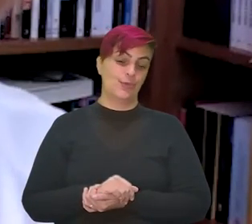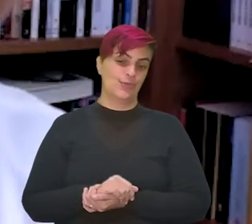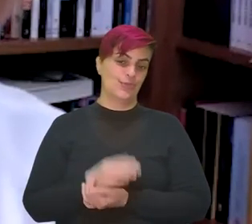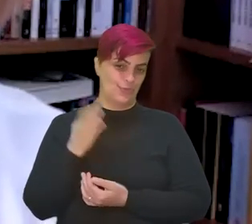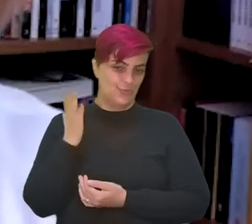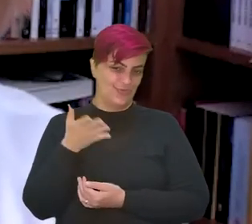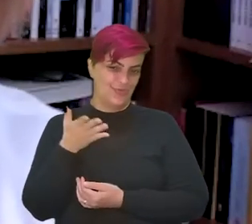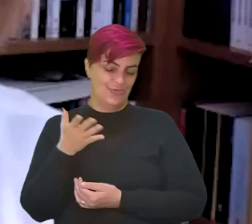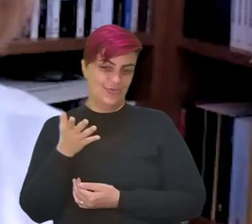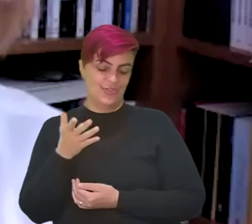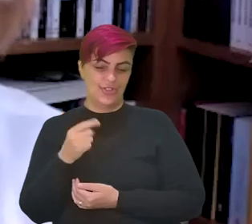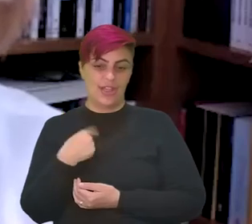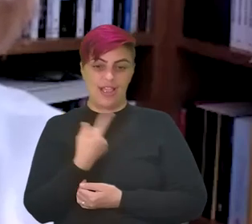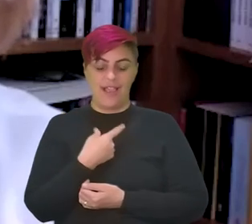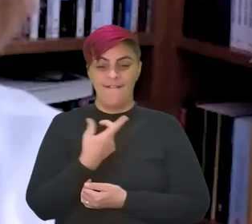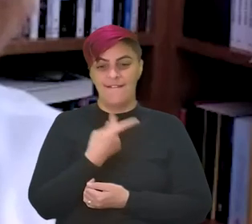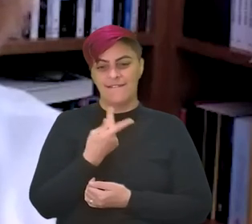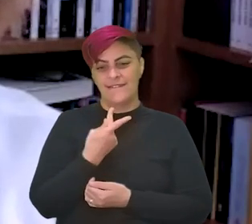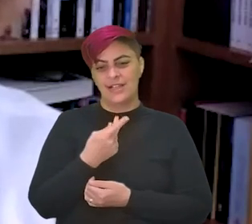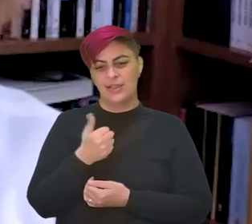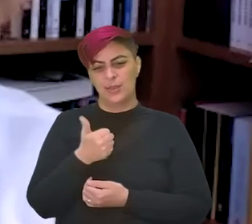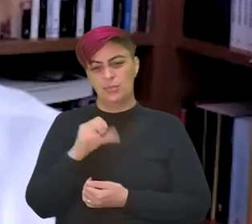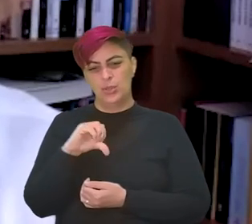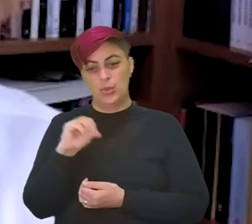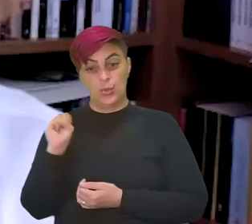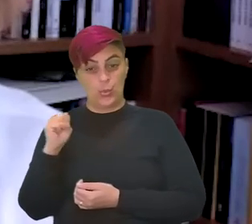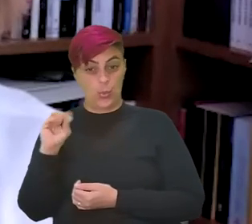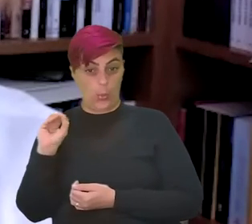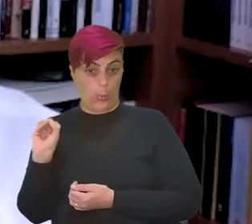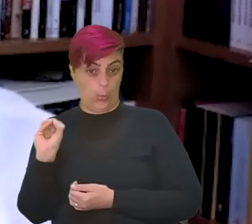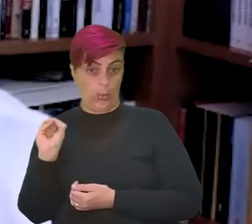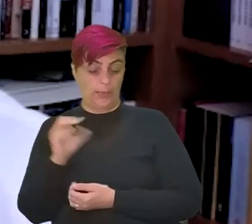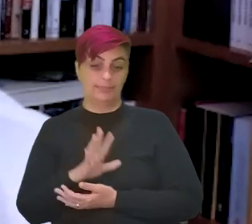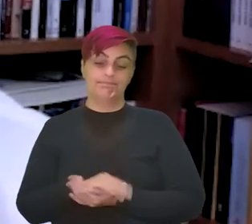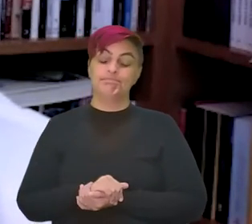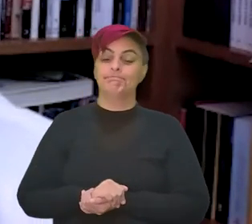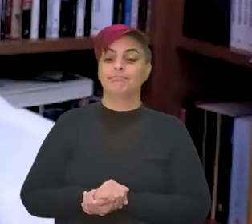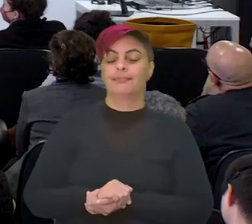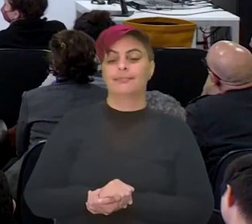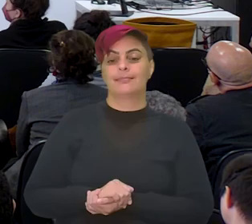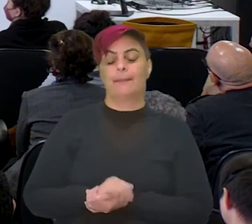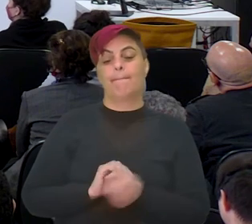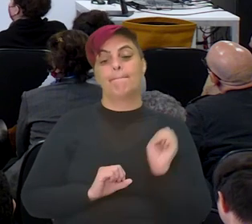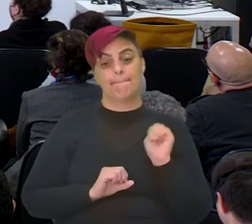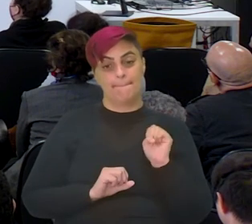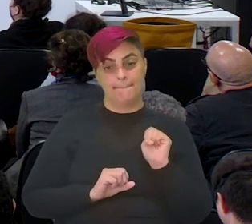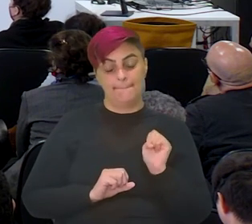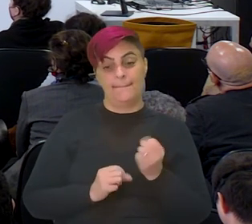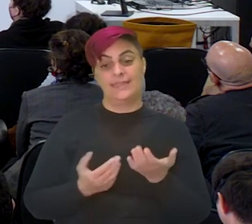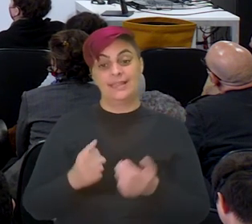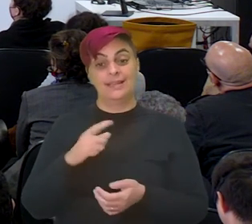Mas já nós estamos falando nos anos 1980, né?